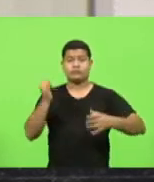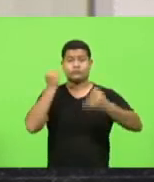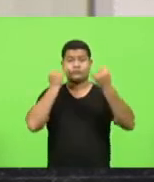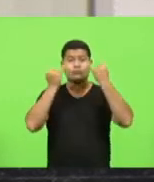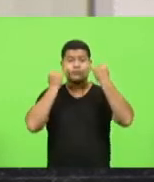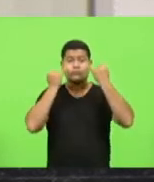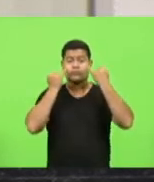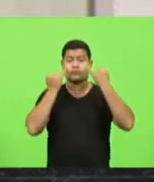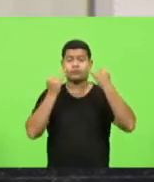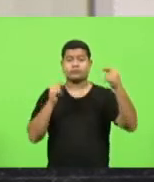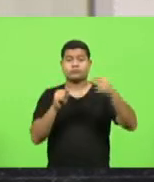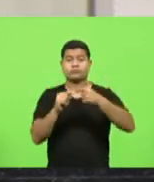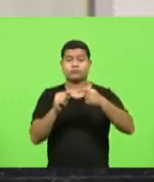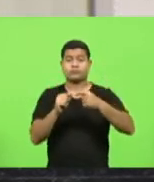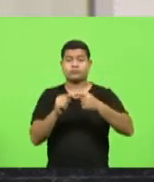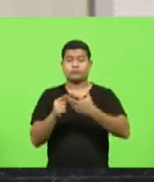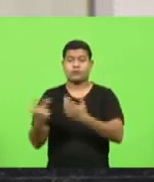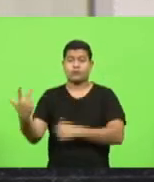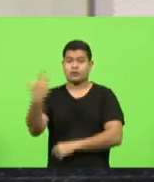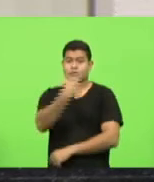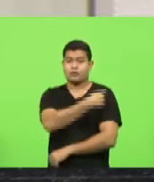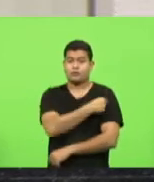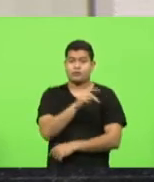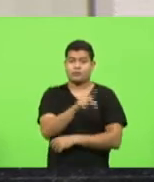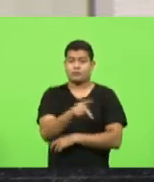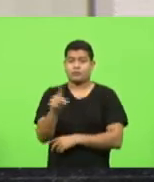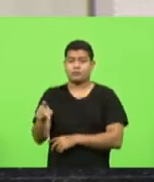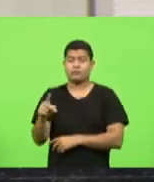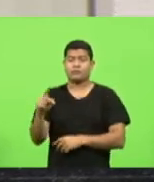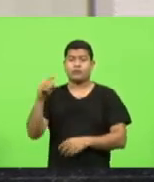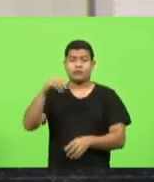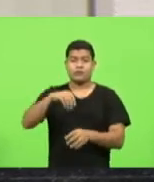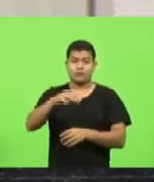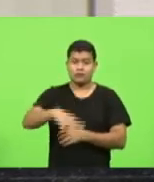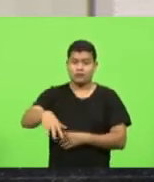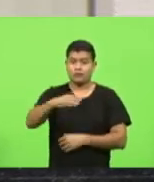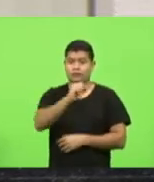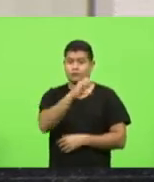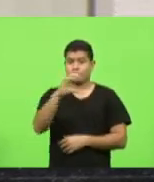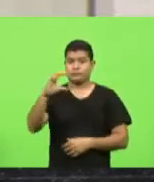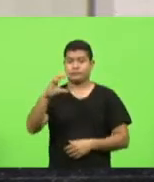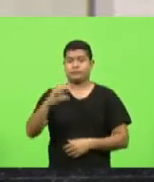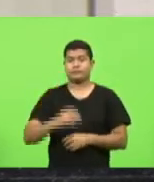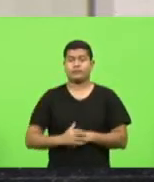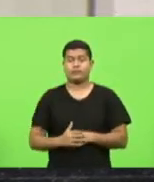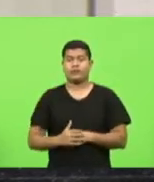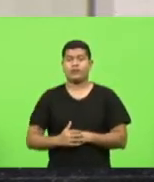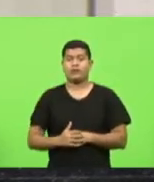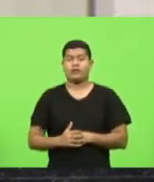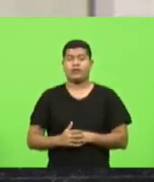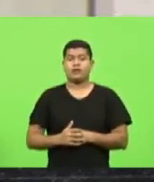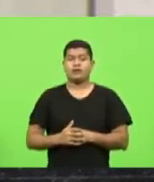acerca da vacinação de professores em Santa Catarina em votação